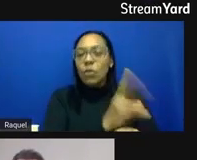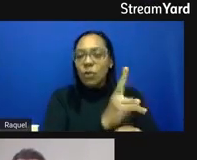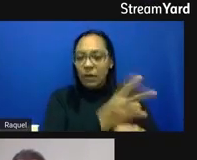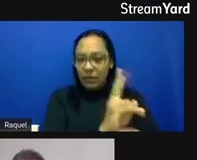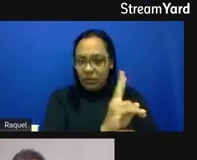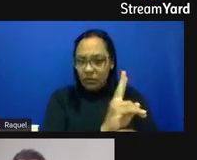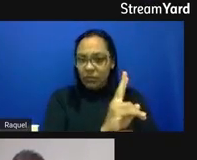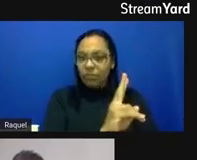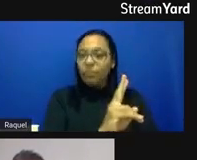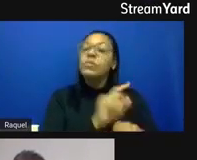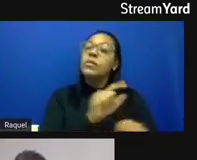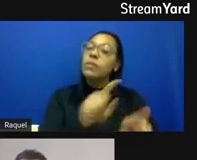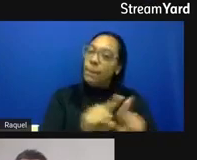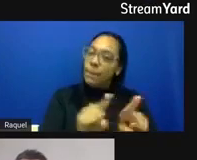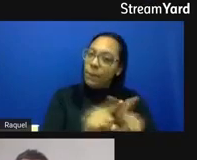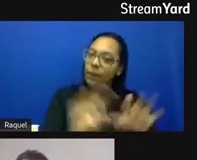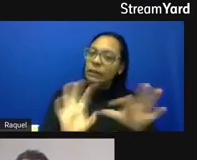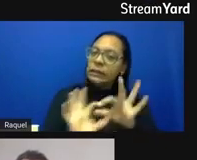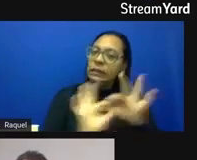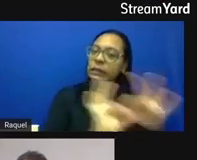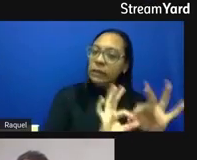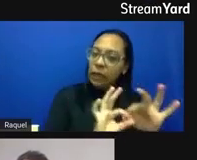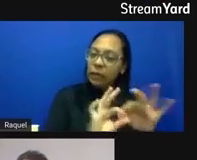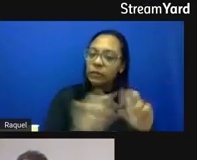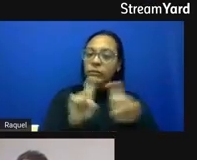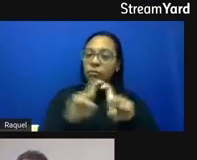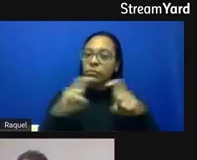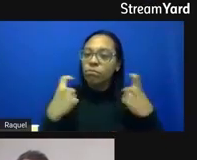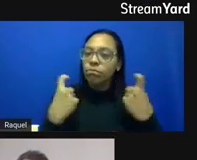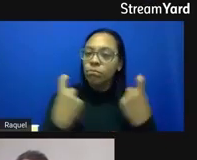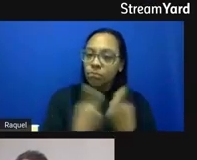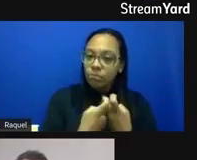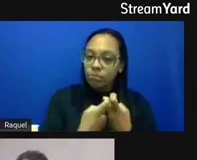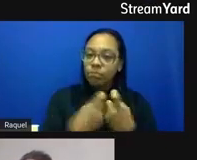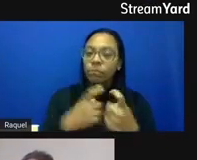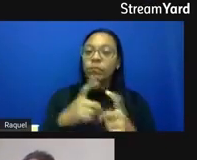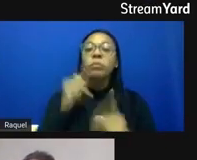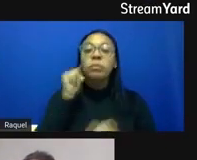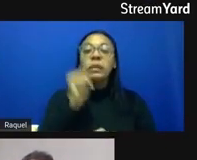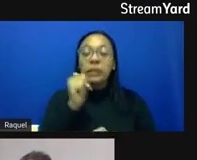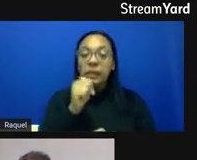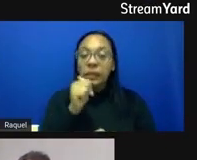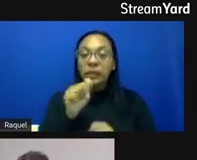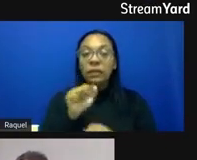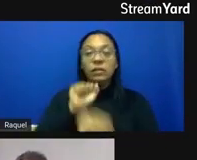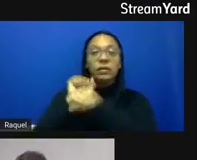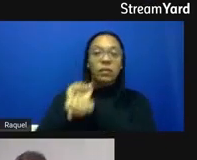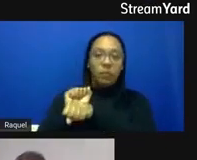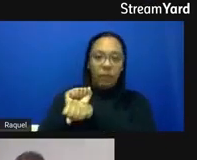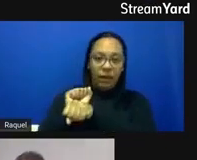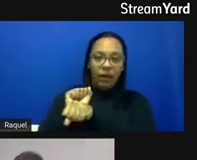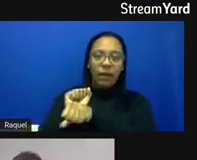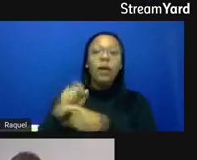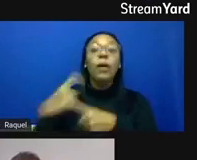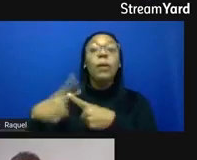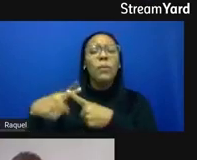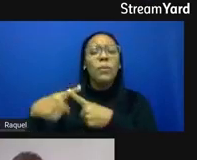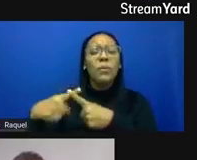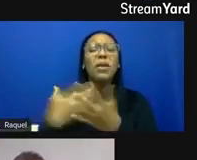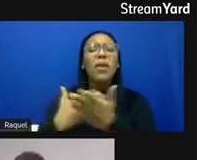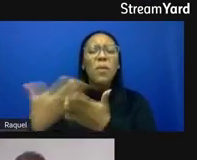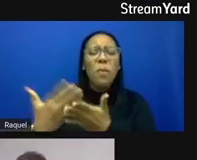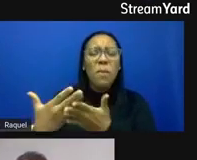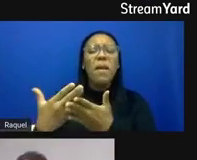natureza sexual. É muito comum, infelizmente, meninas que param de estudar porque começam a sofrer assédio, seja